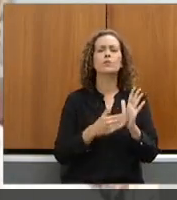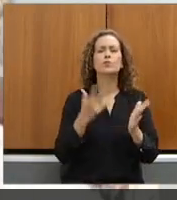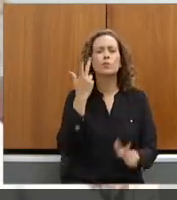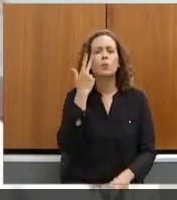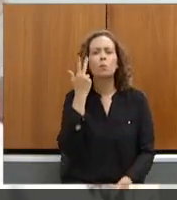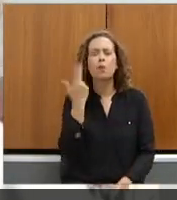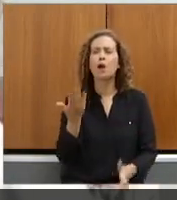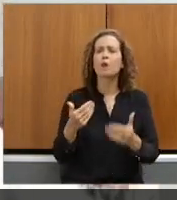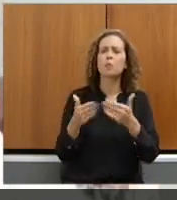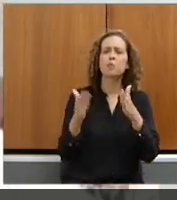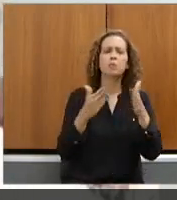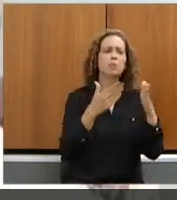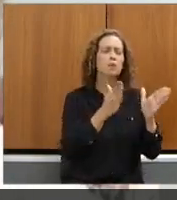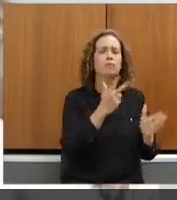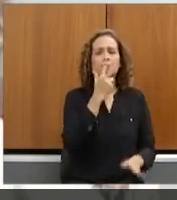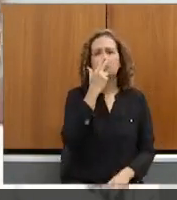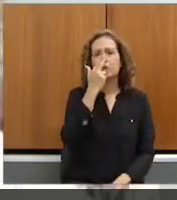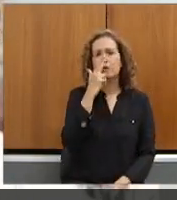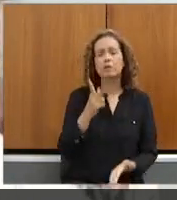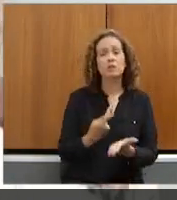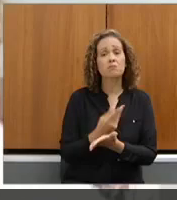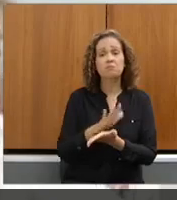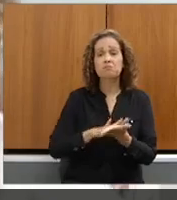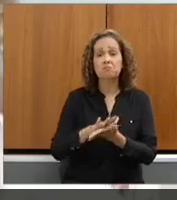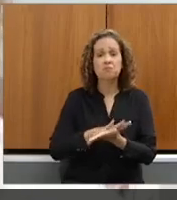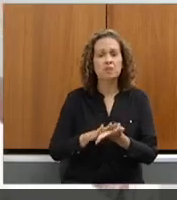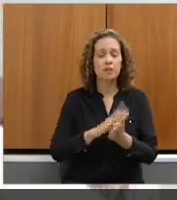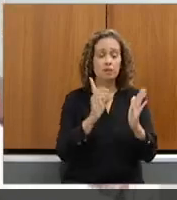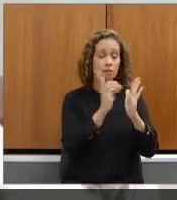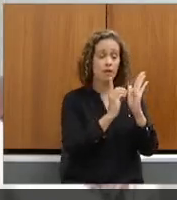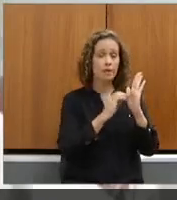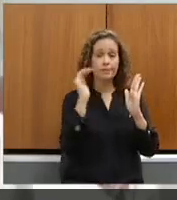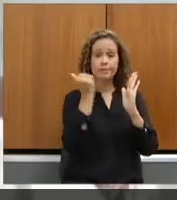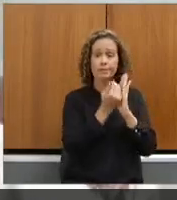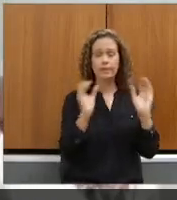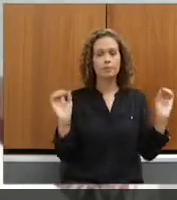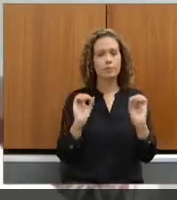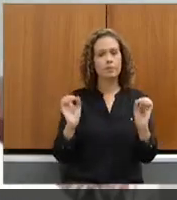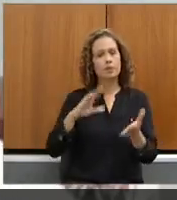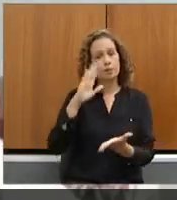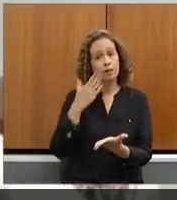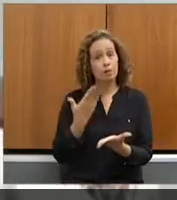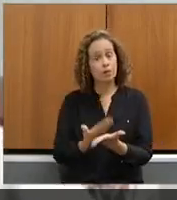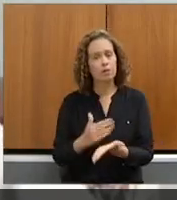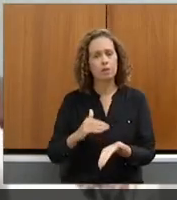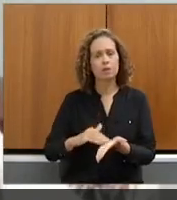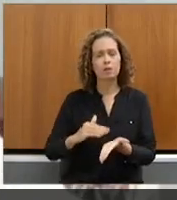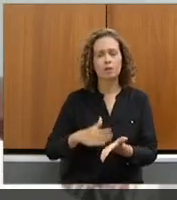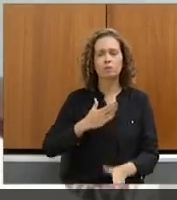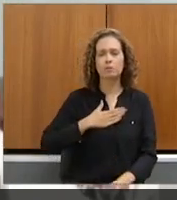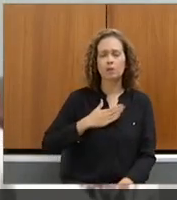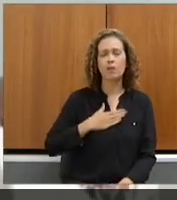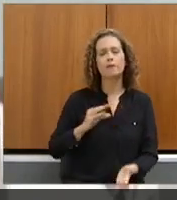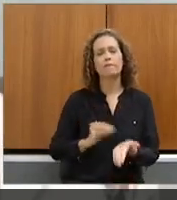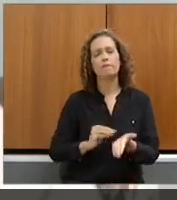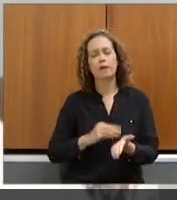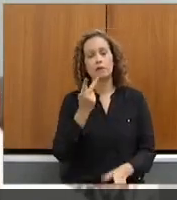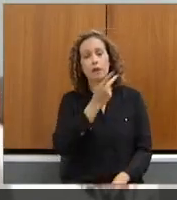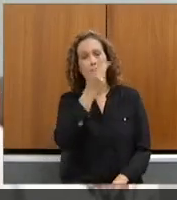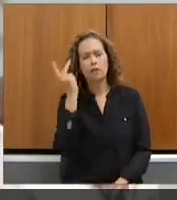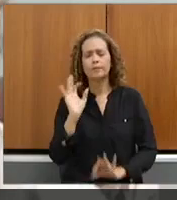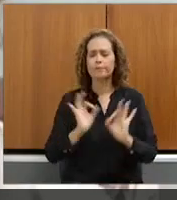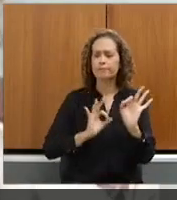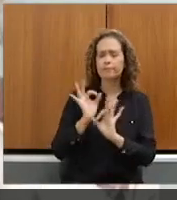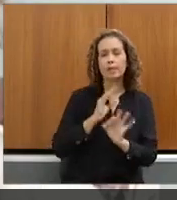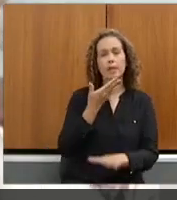aparece tá acontecendo vocês não estão seguindo o decreto então eu creio secretário aqui para mim ainda falta alguém que orquestra